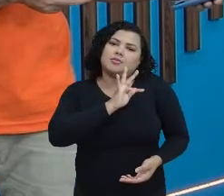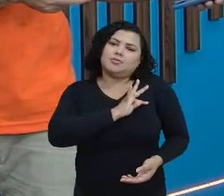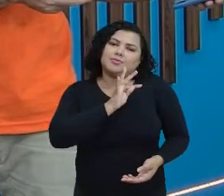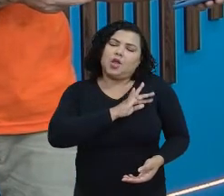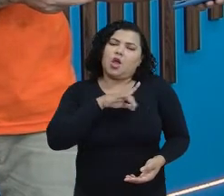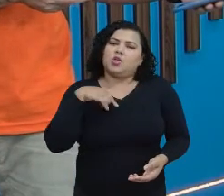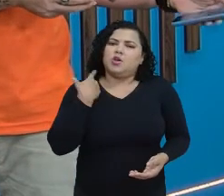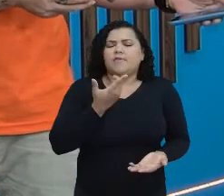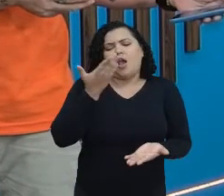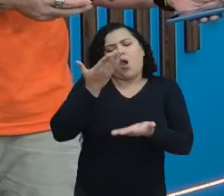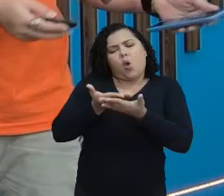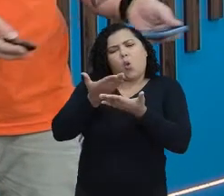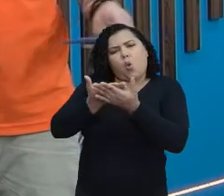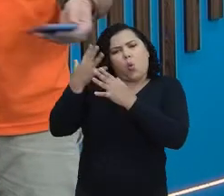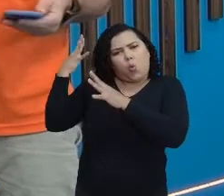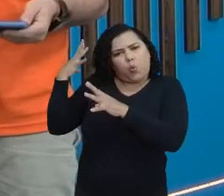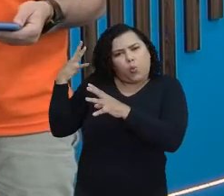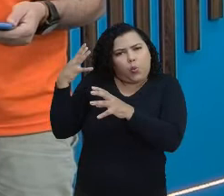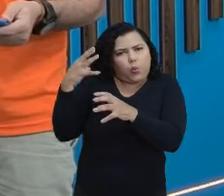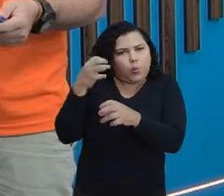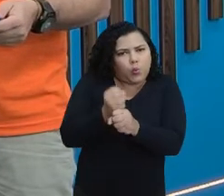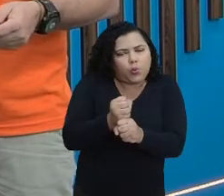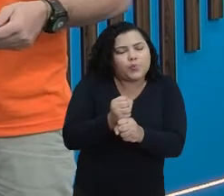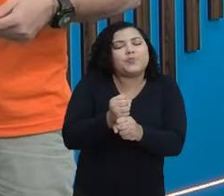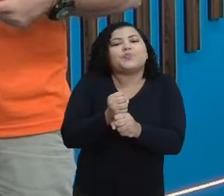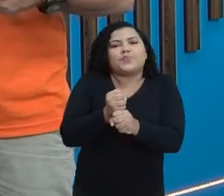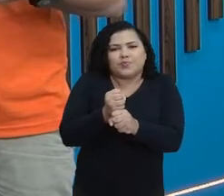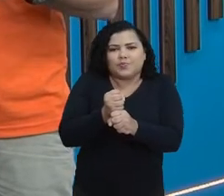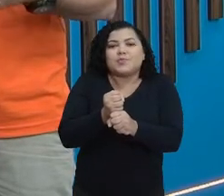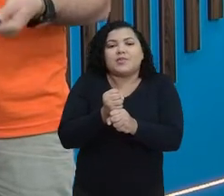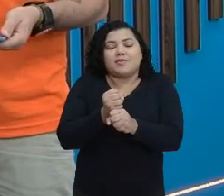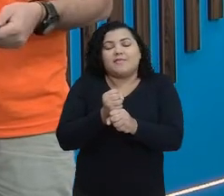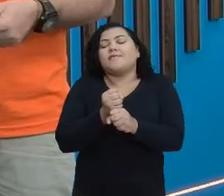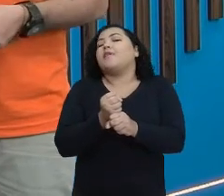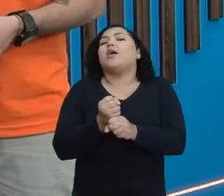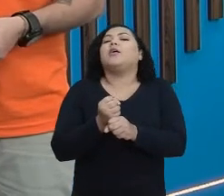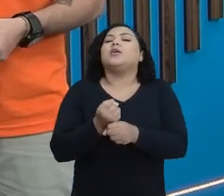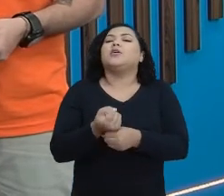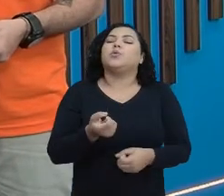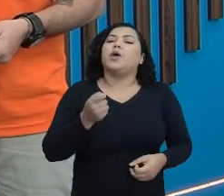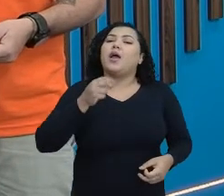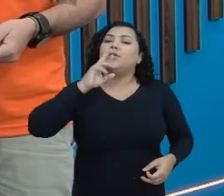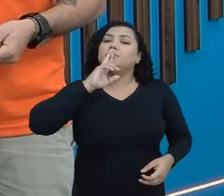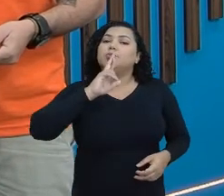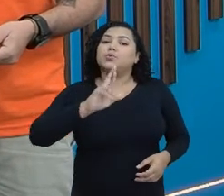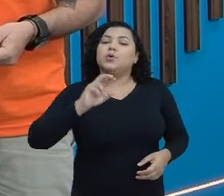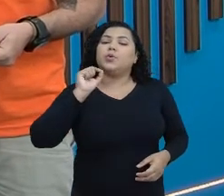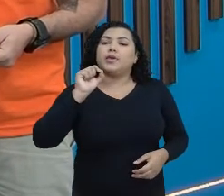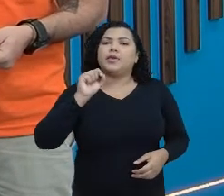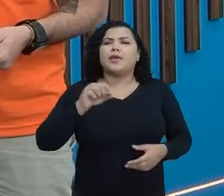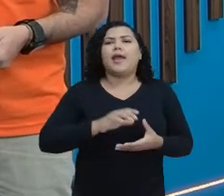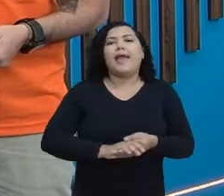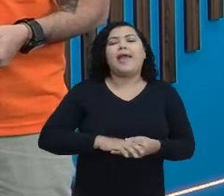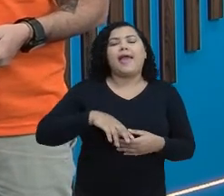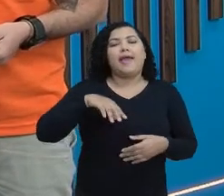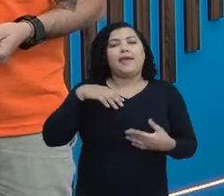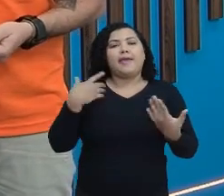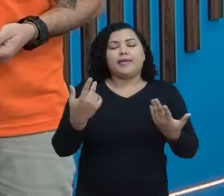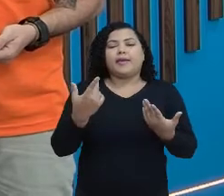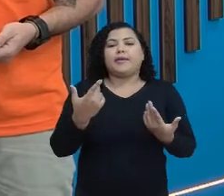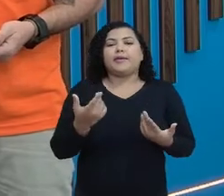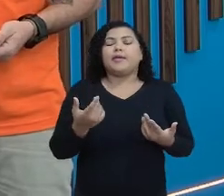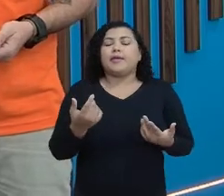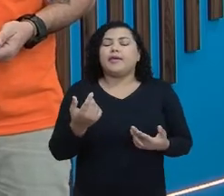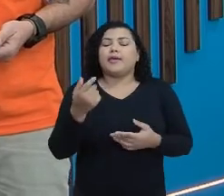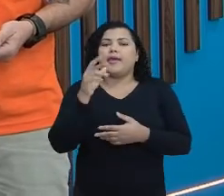gente estudou na aula anterior e nessa aula e vai resolver o que a gente conhece na matemática escolar como problemas de